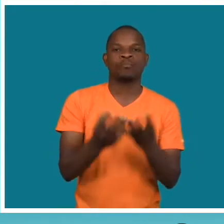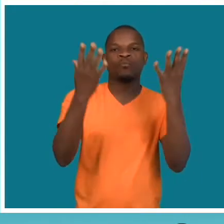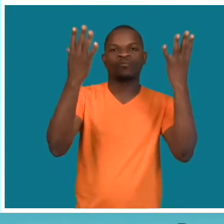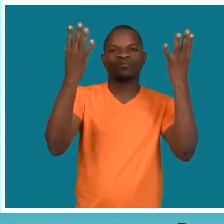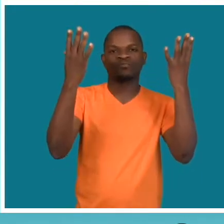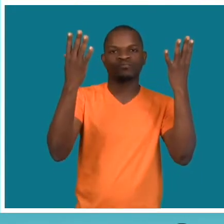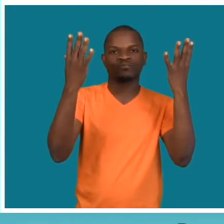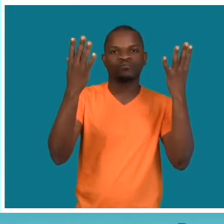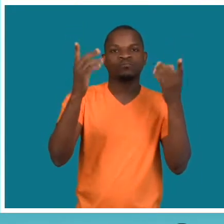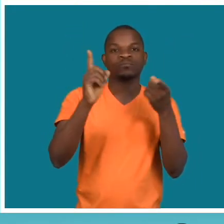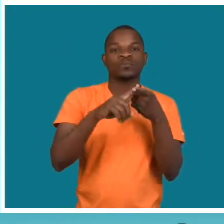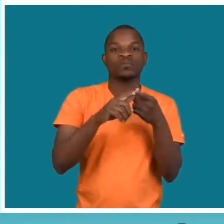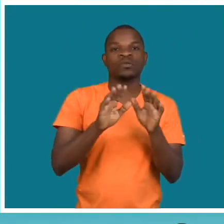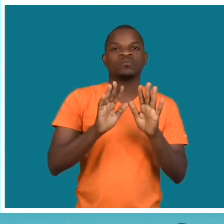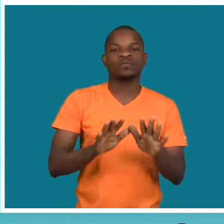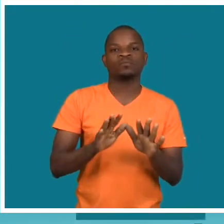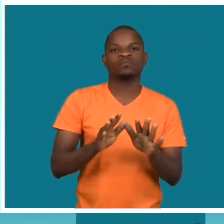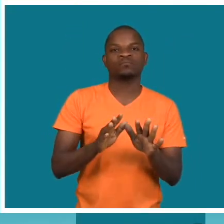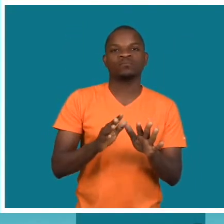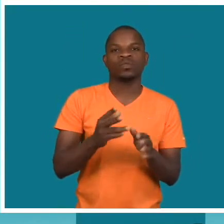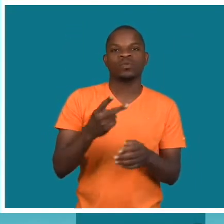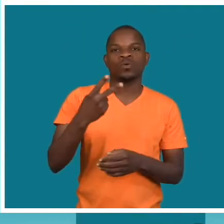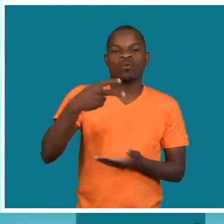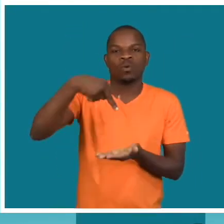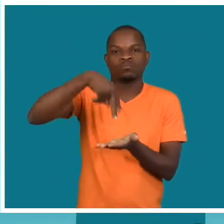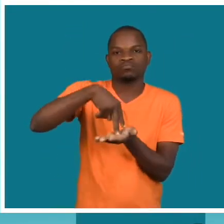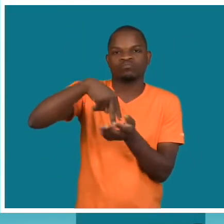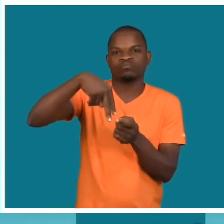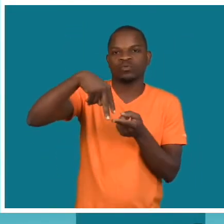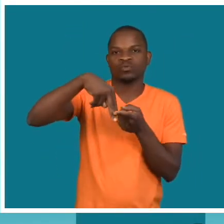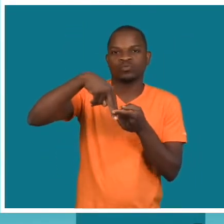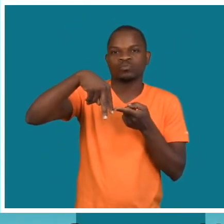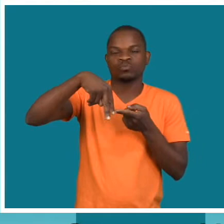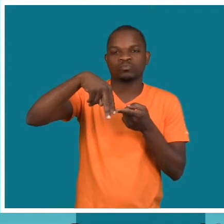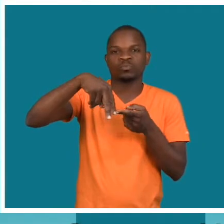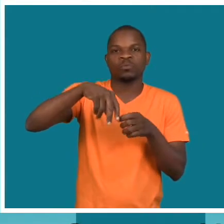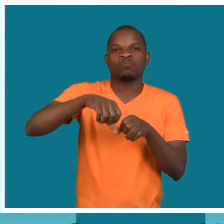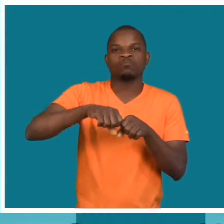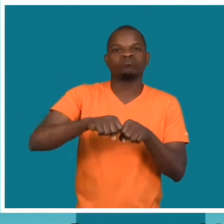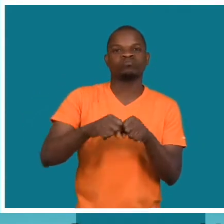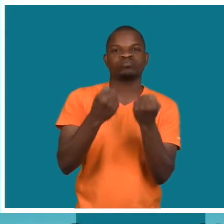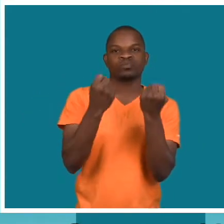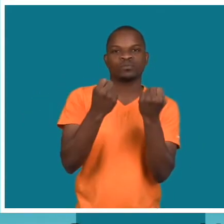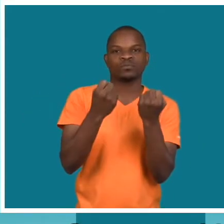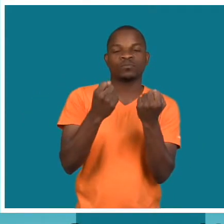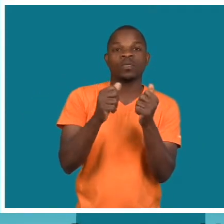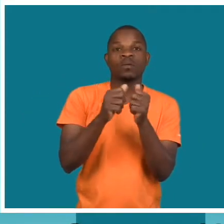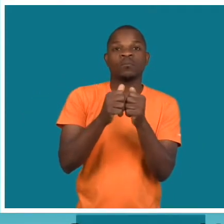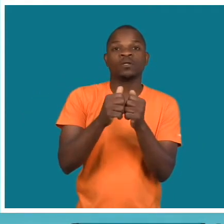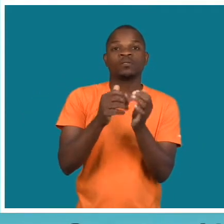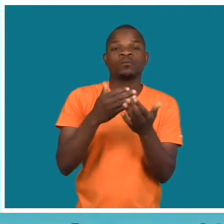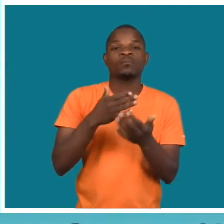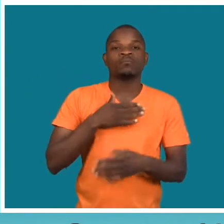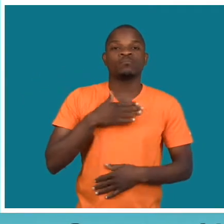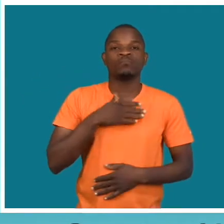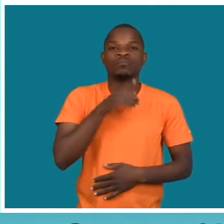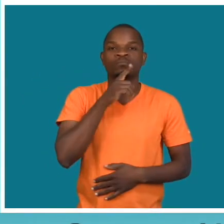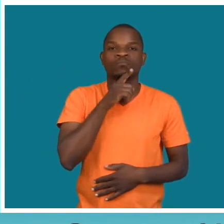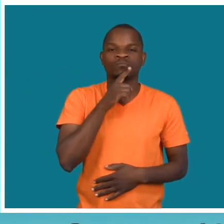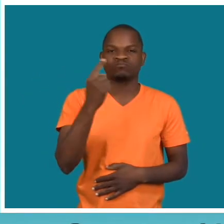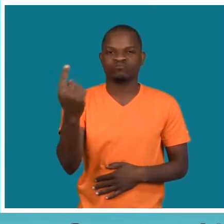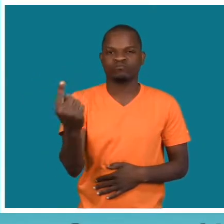explosão. E ali, são os dois membros. E como estava próximo, o meu pai